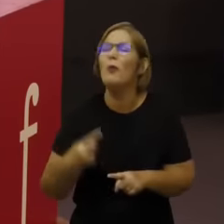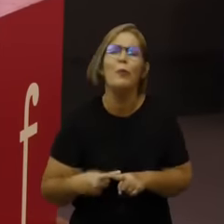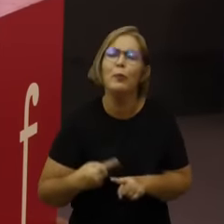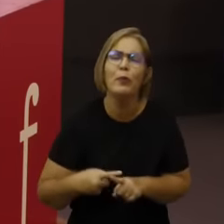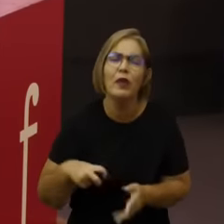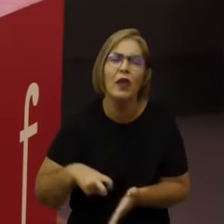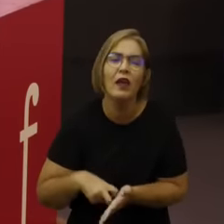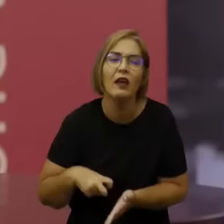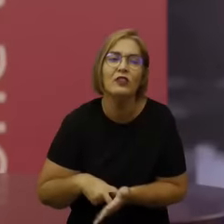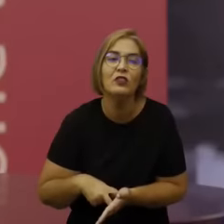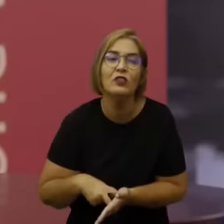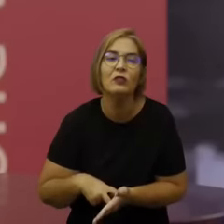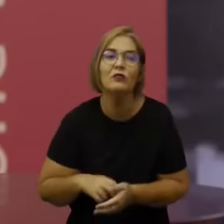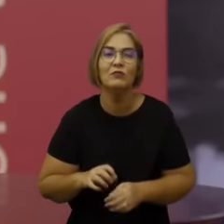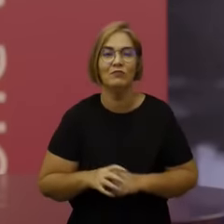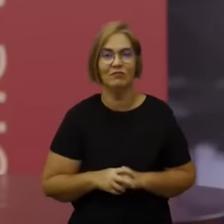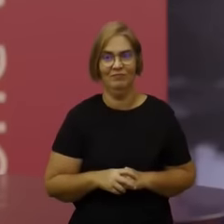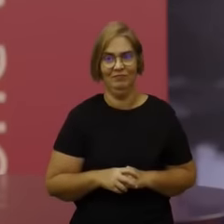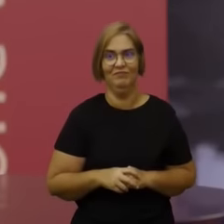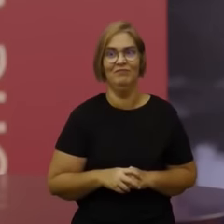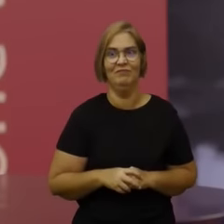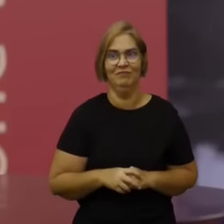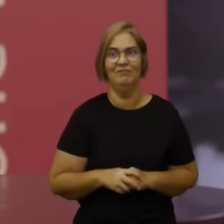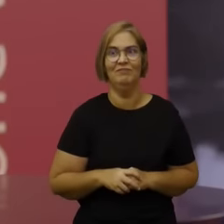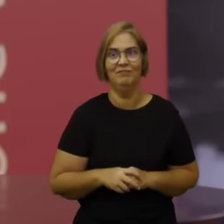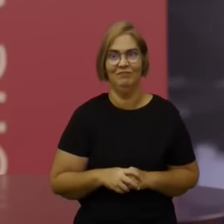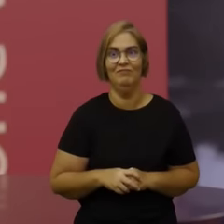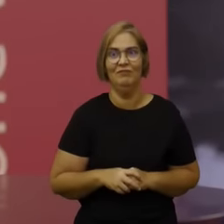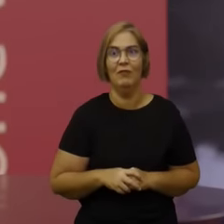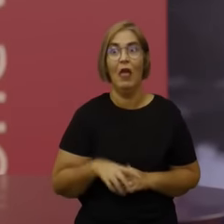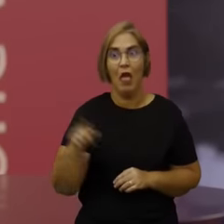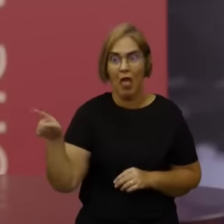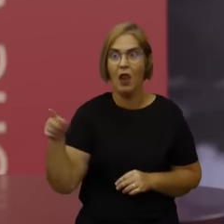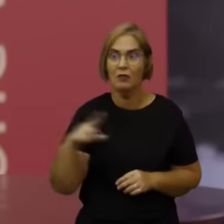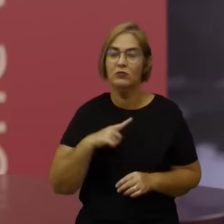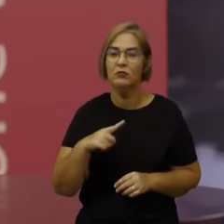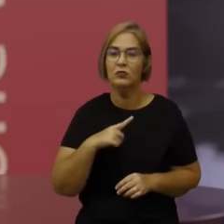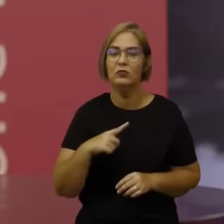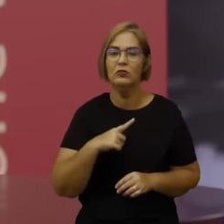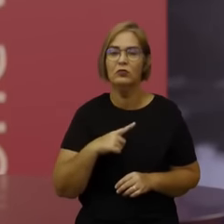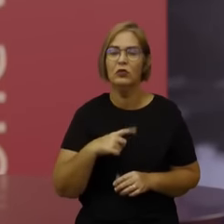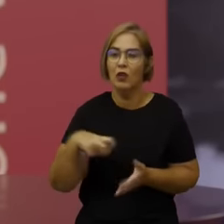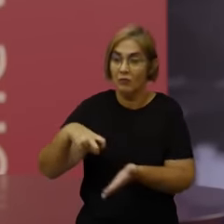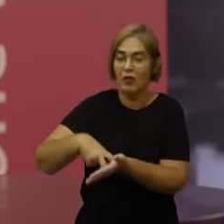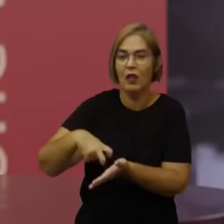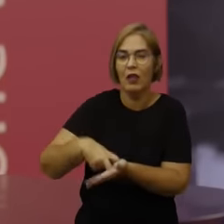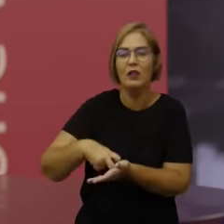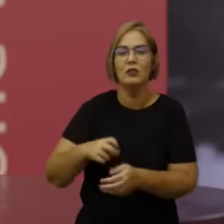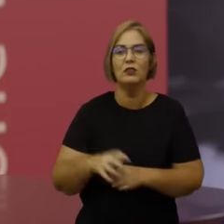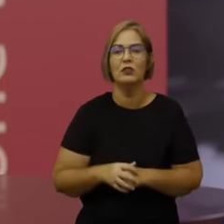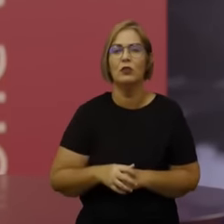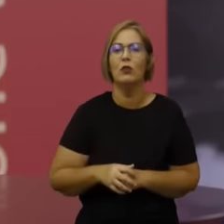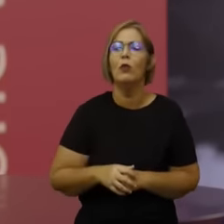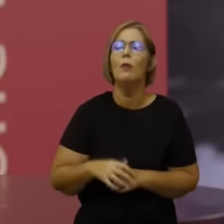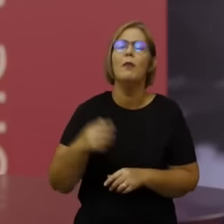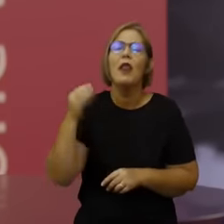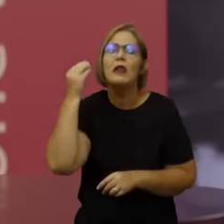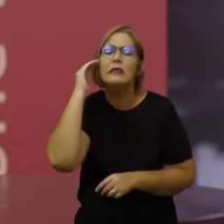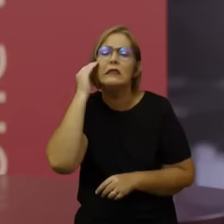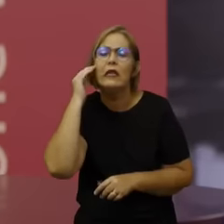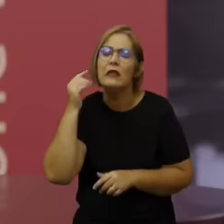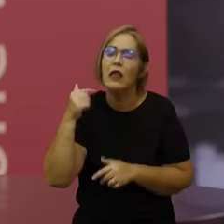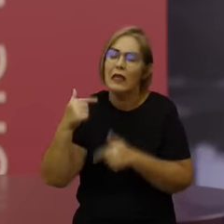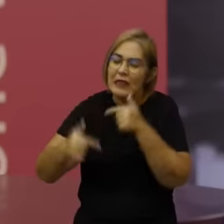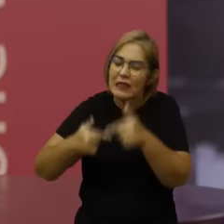Absolutamente nenhum. Mas isso é uma imagem precisamente desta reiteração e deste trabalho, né,